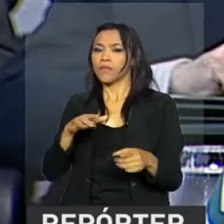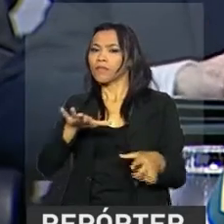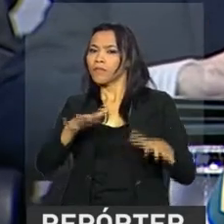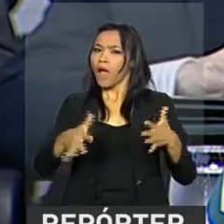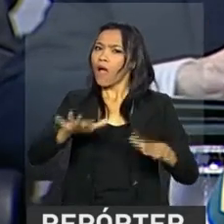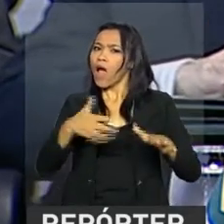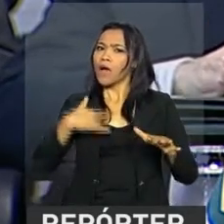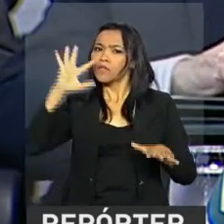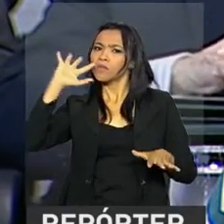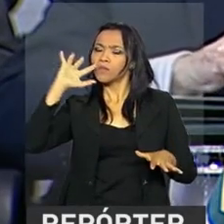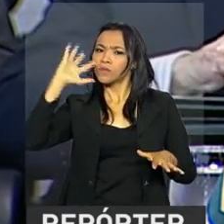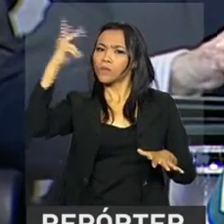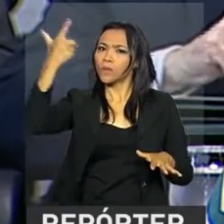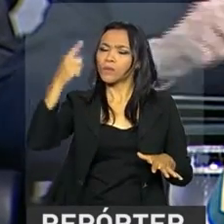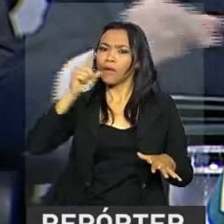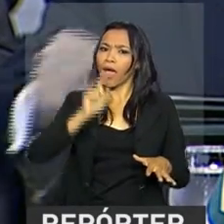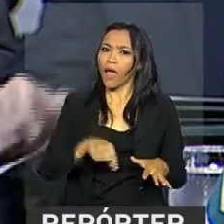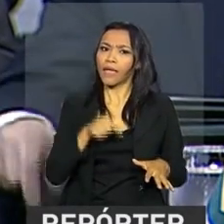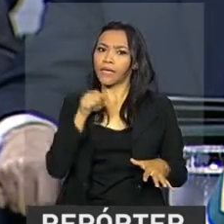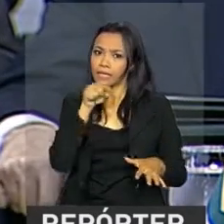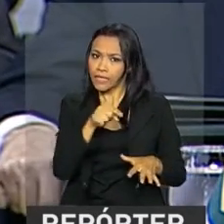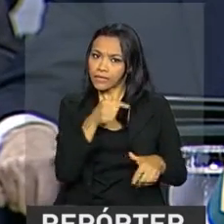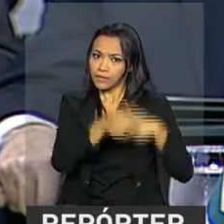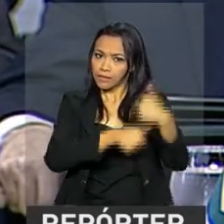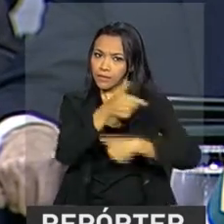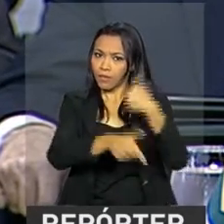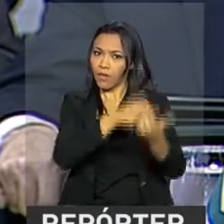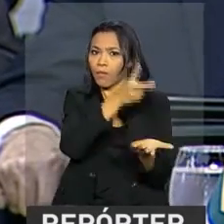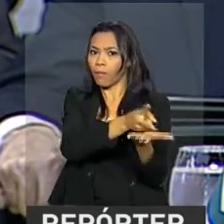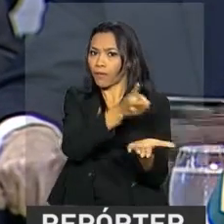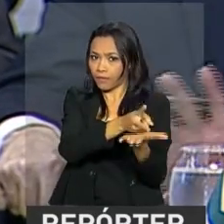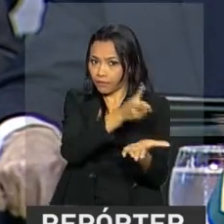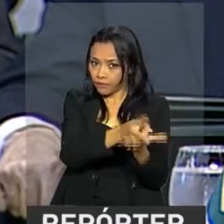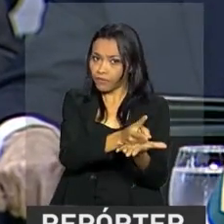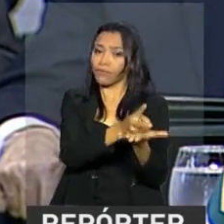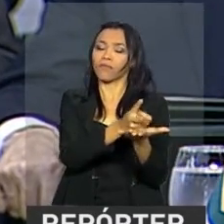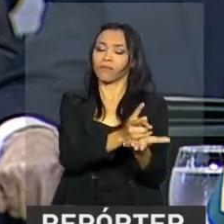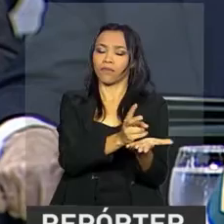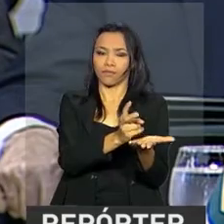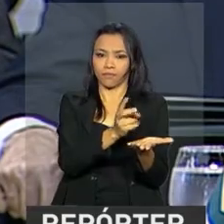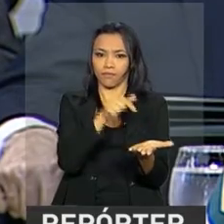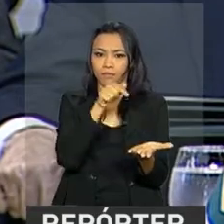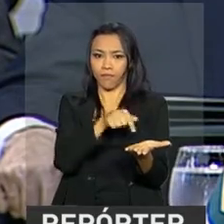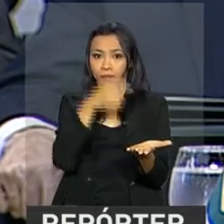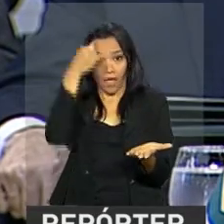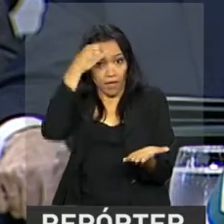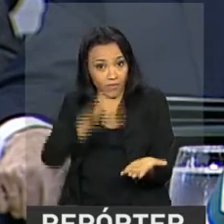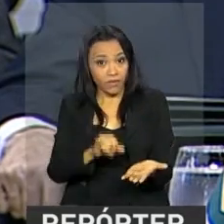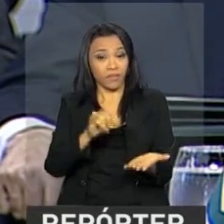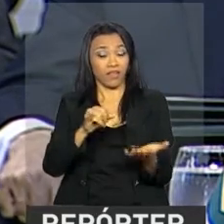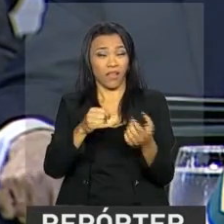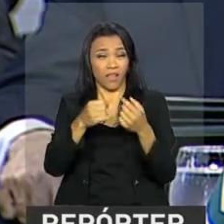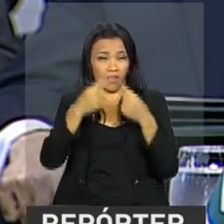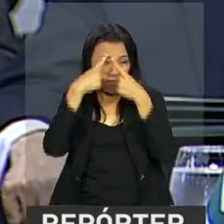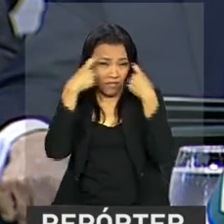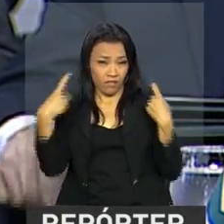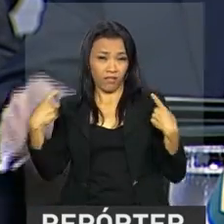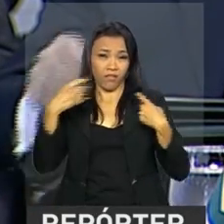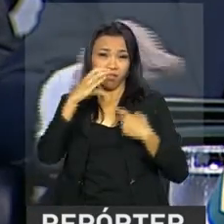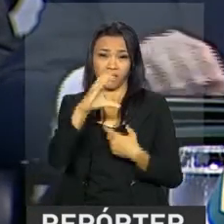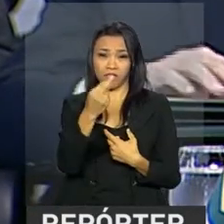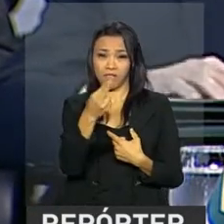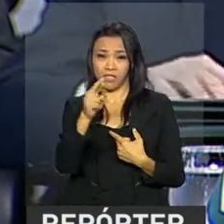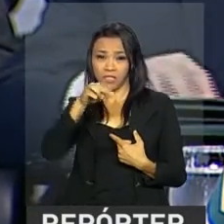meios e modos de que estas operações sejam permanentes para que se recolha à criminalidade na medida em que